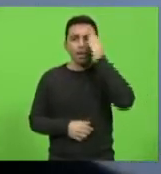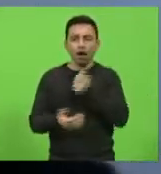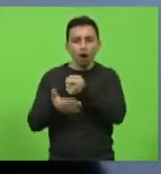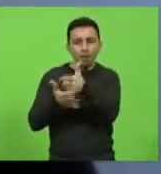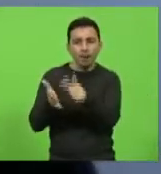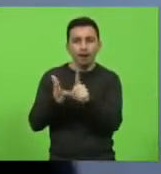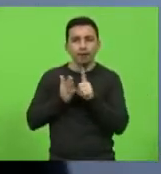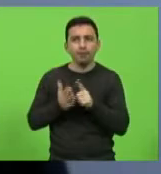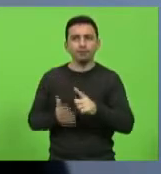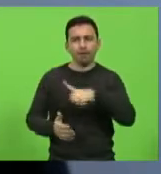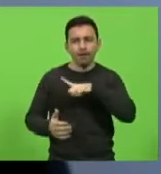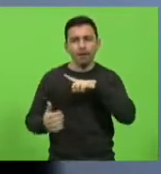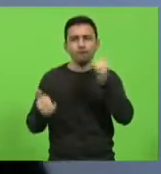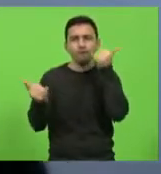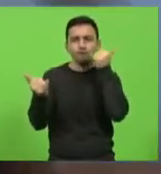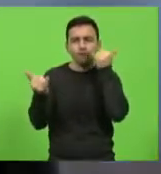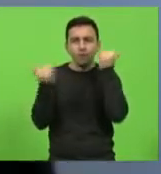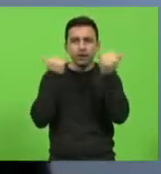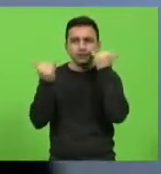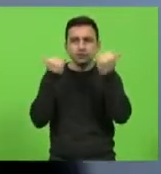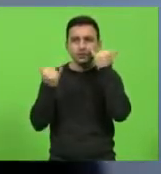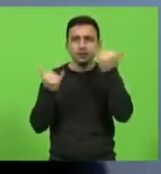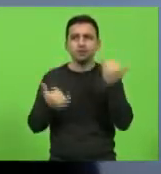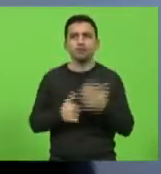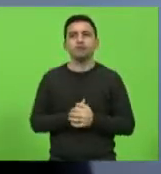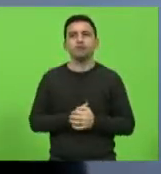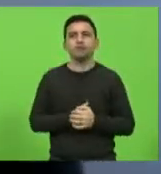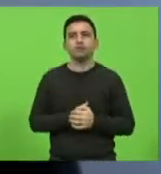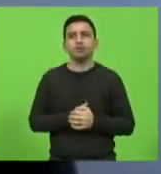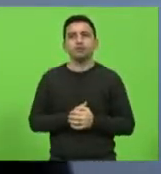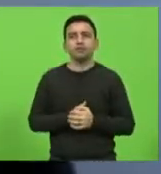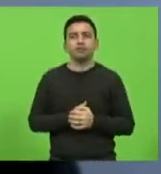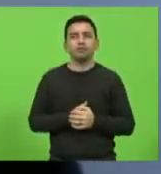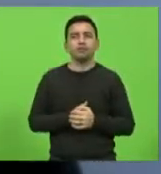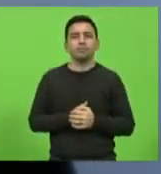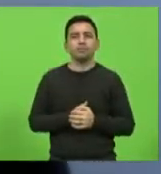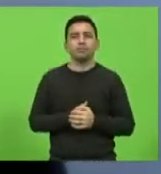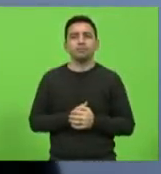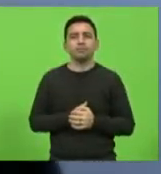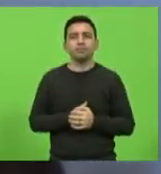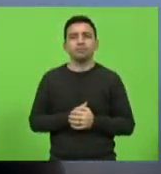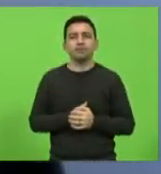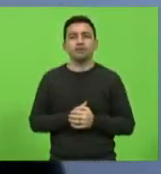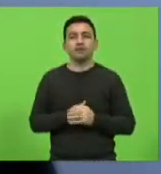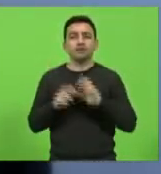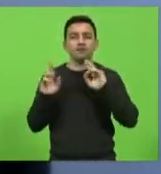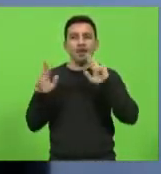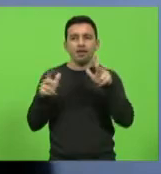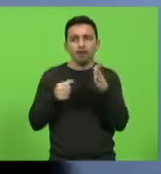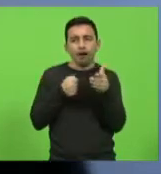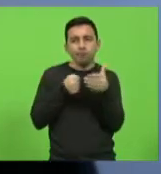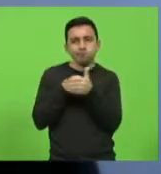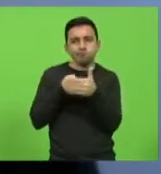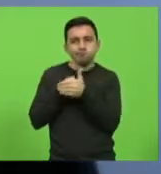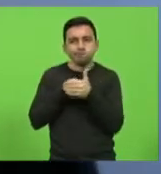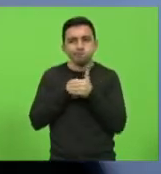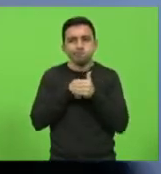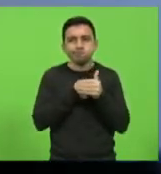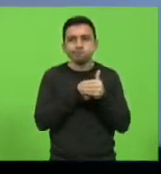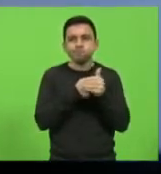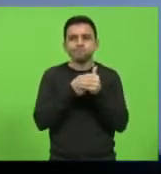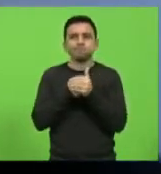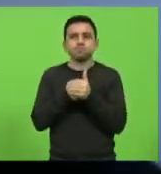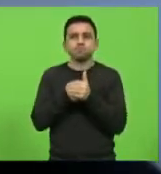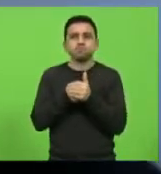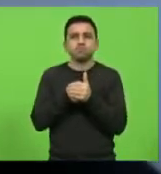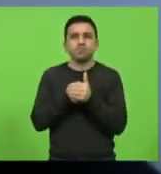tinha informações. A diferença que tenta-se camuflar de uma forma distinta é